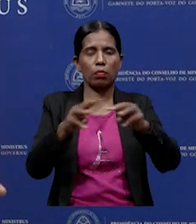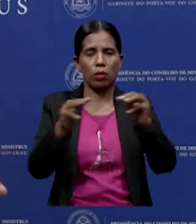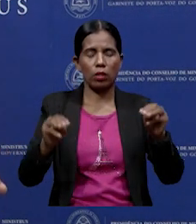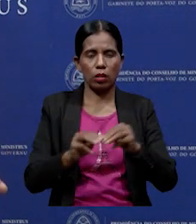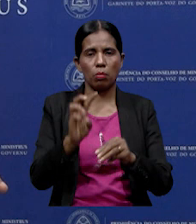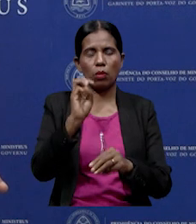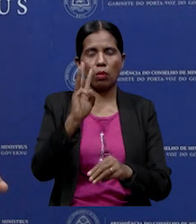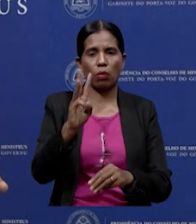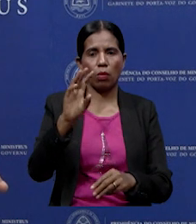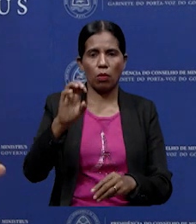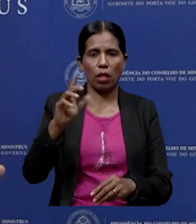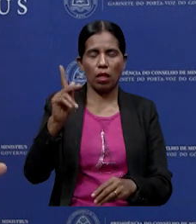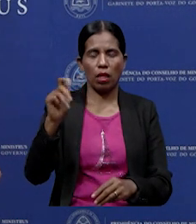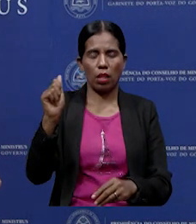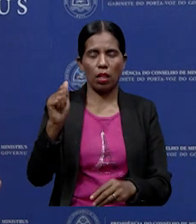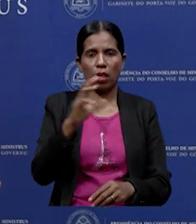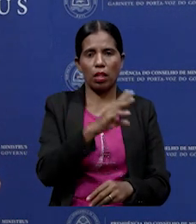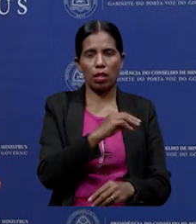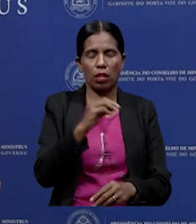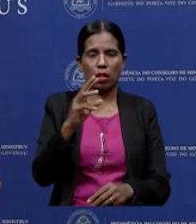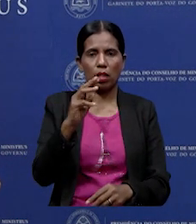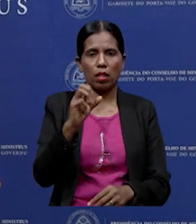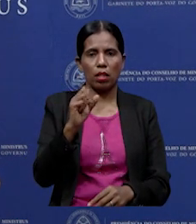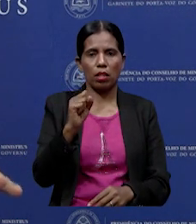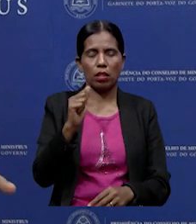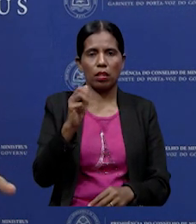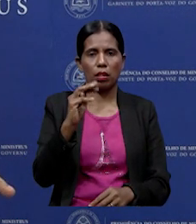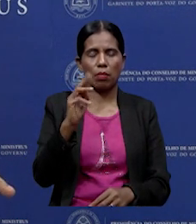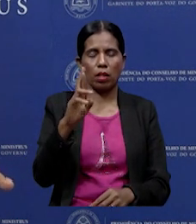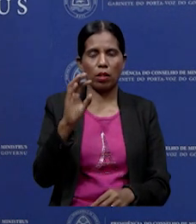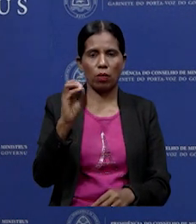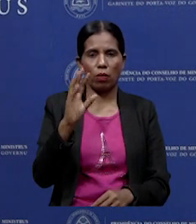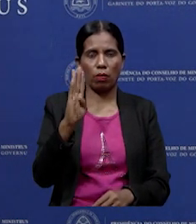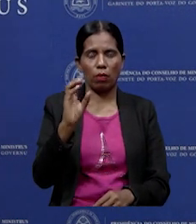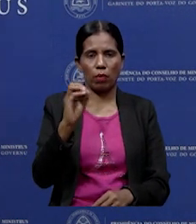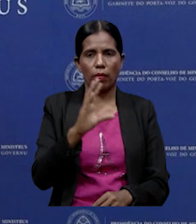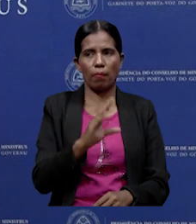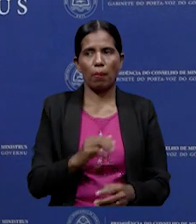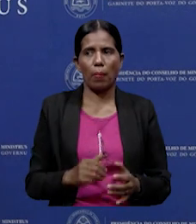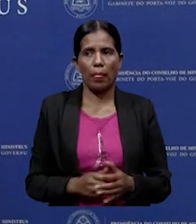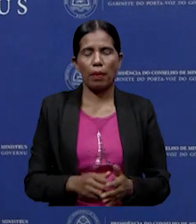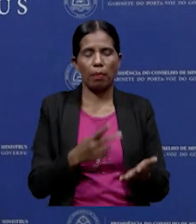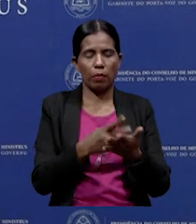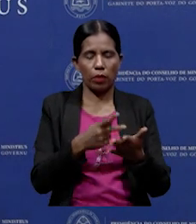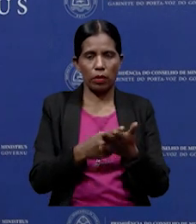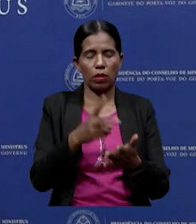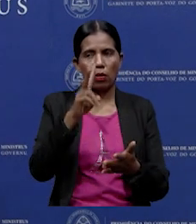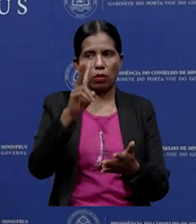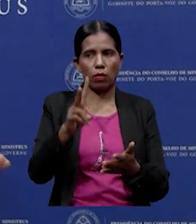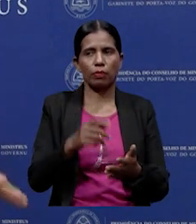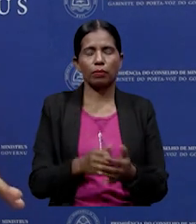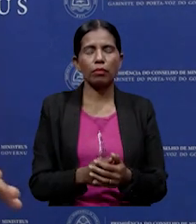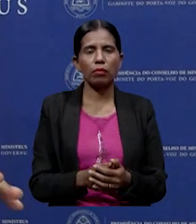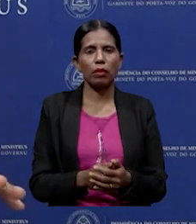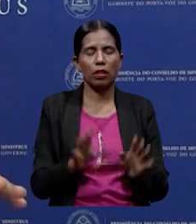Waiká, que ele cai, no ba Samarogo, o Sul. Agora eu repito o que ele fala, não é projeto rua, né? E da lo que vai